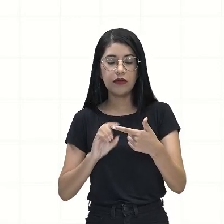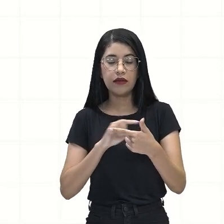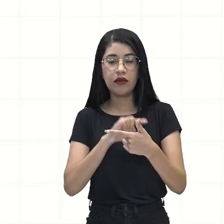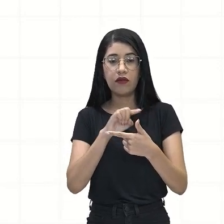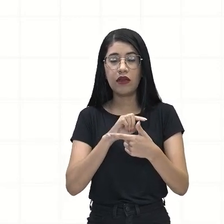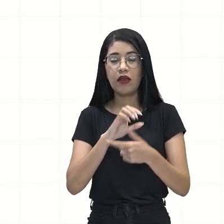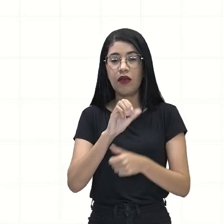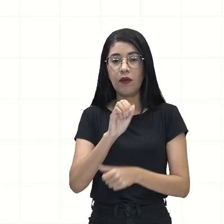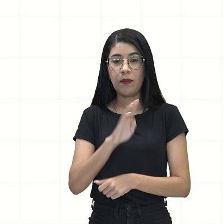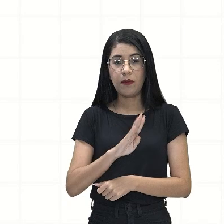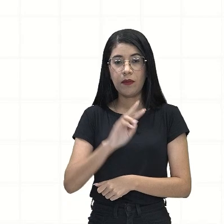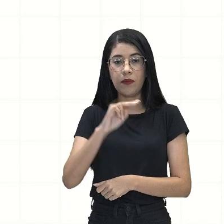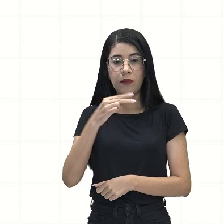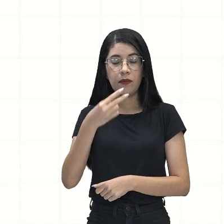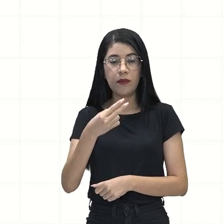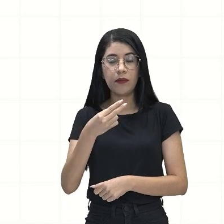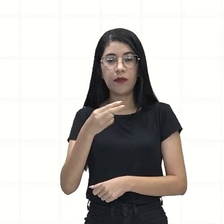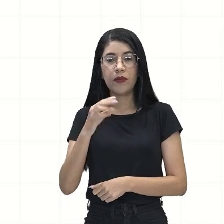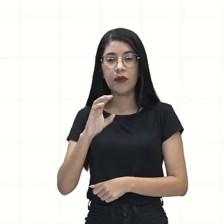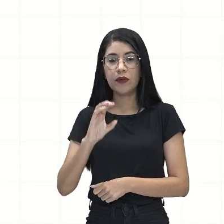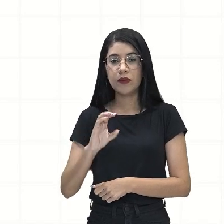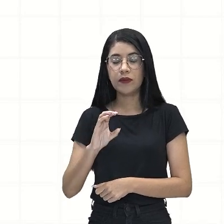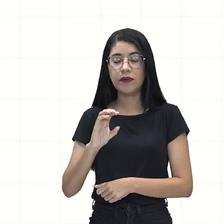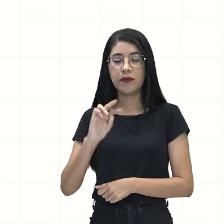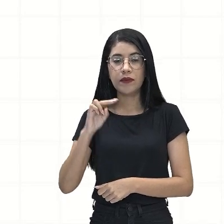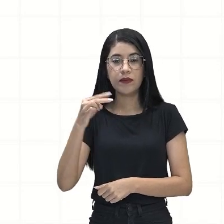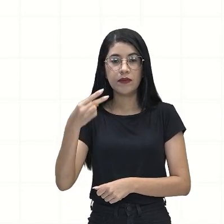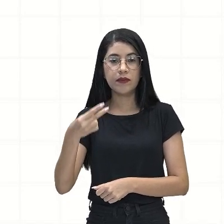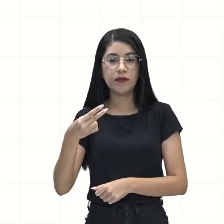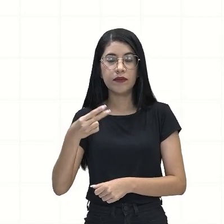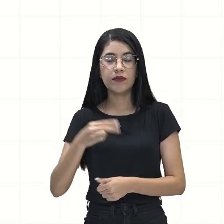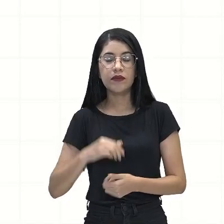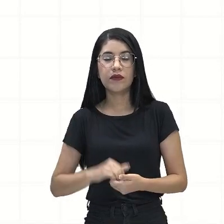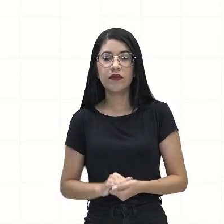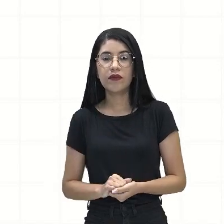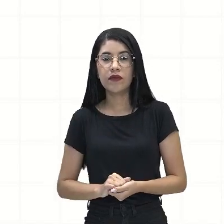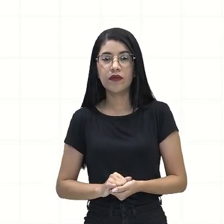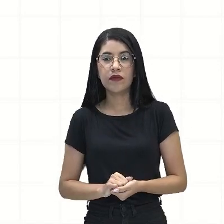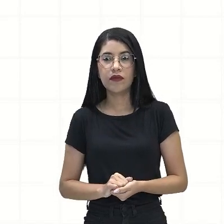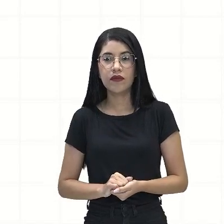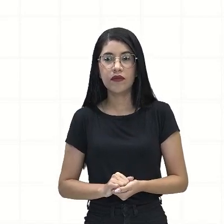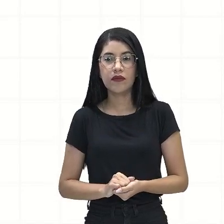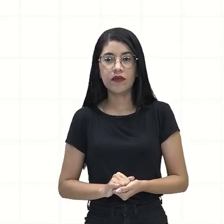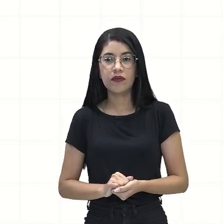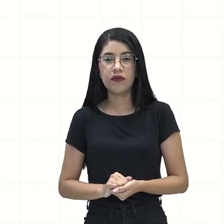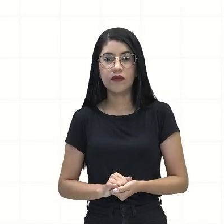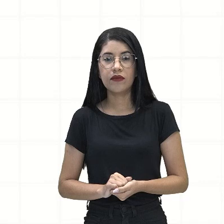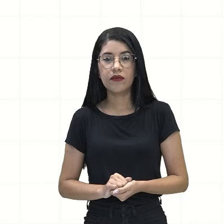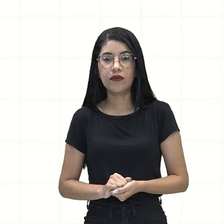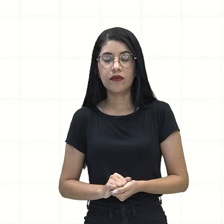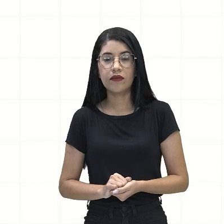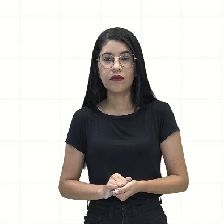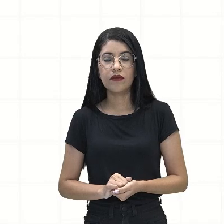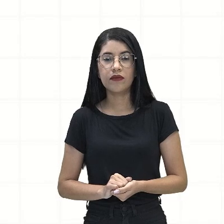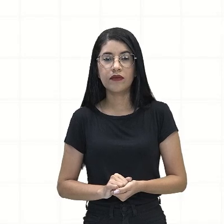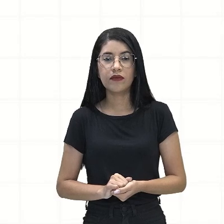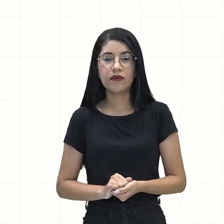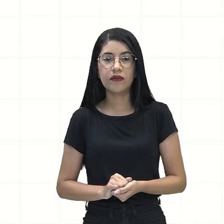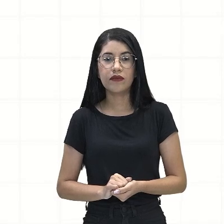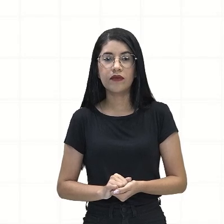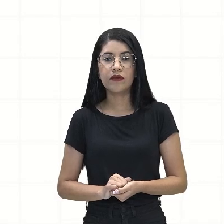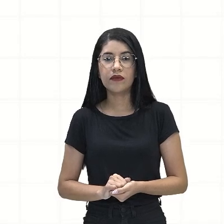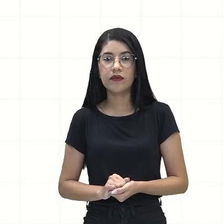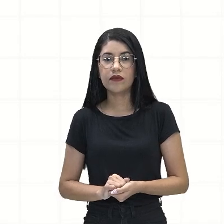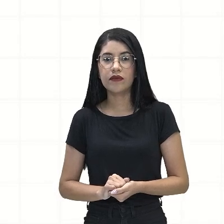B ao quadrado. O cateto B vai ser justamente a subtração de x de B menos x de A ao